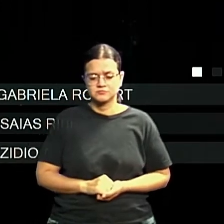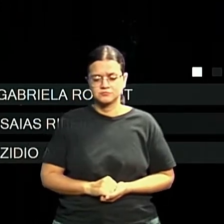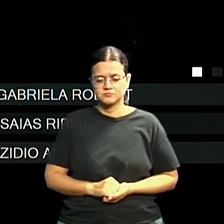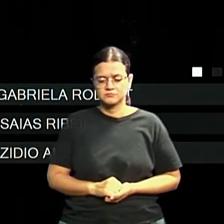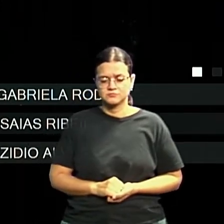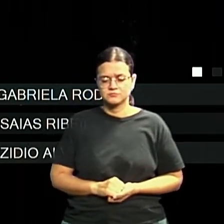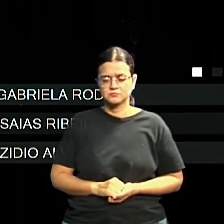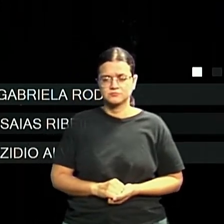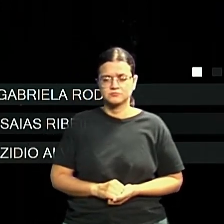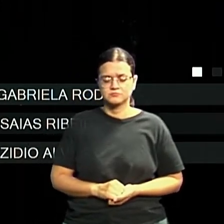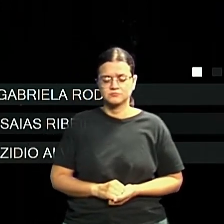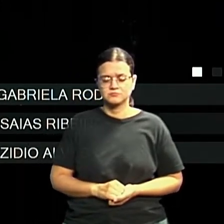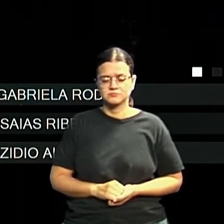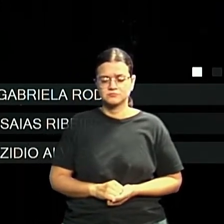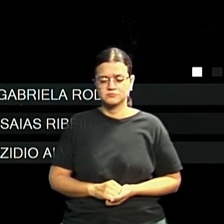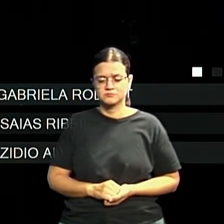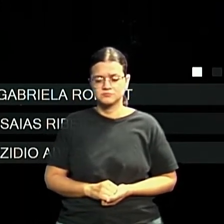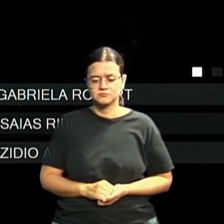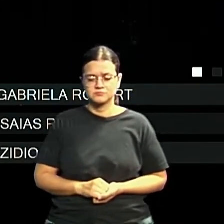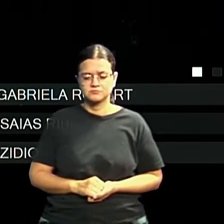falasse o seu voto.